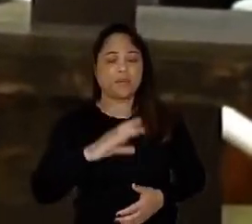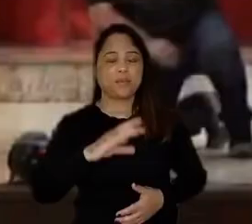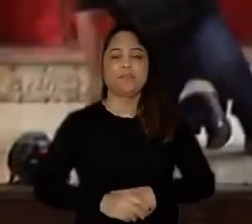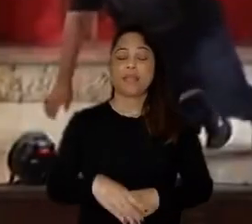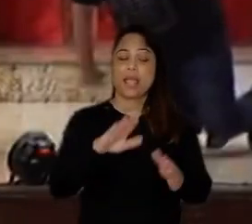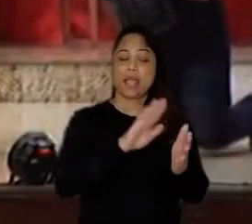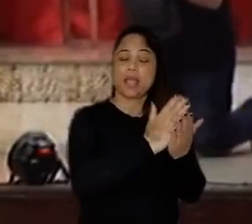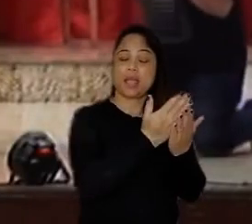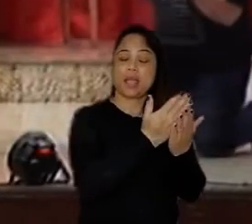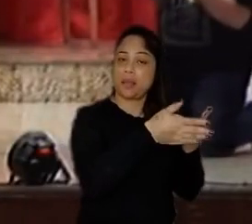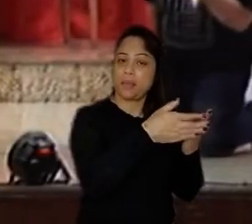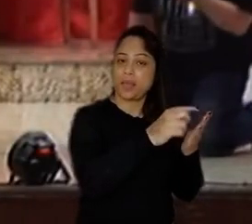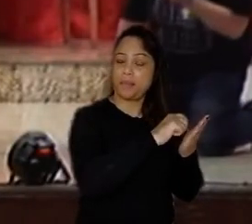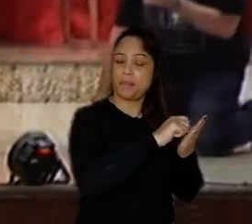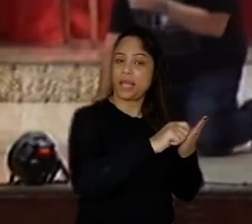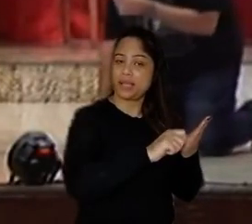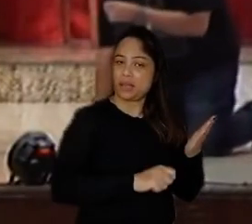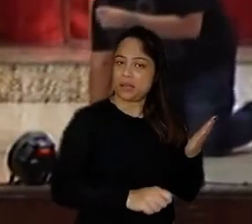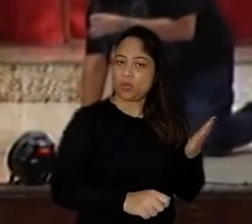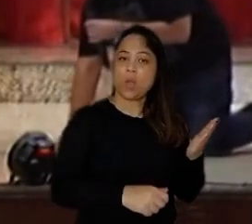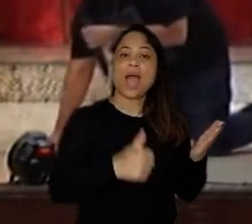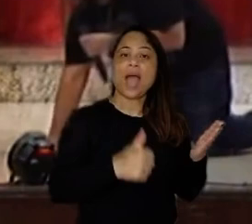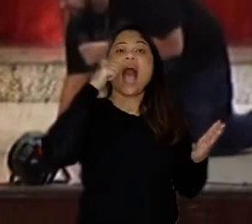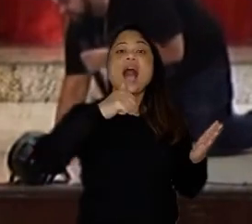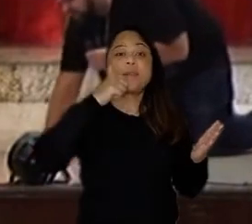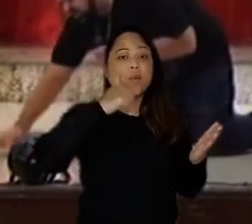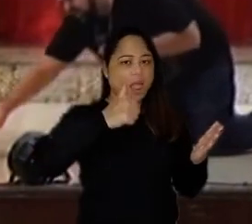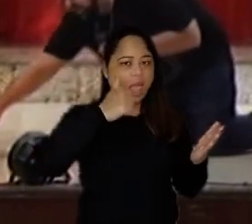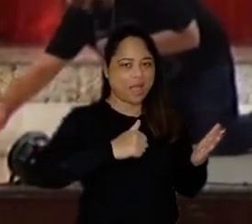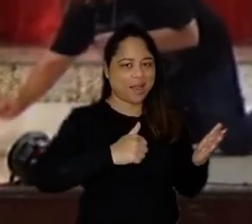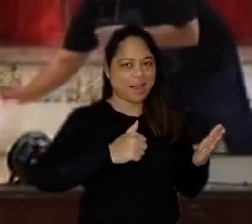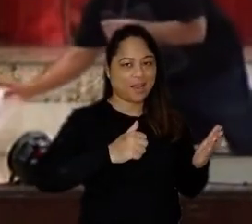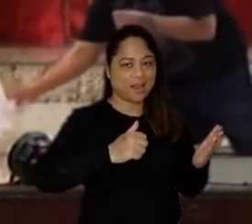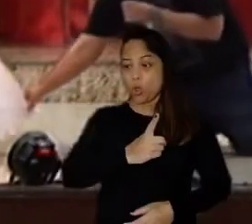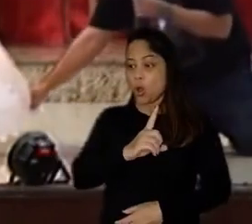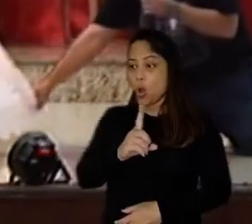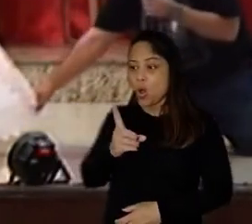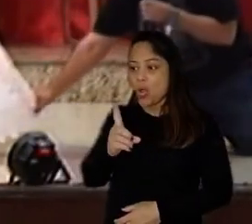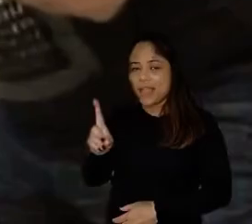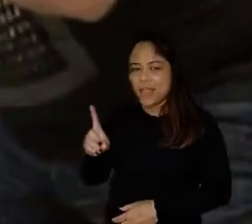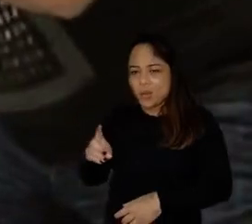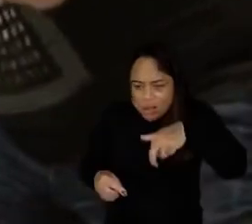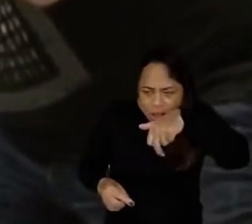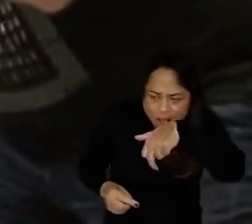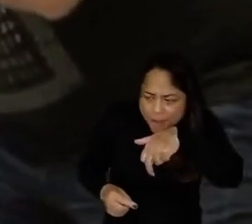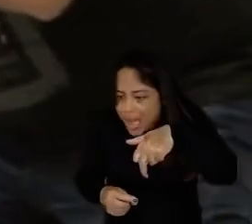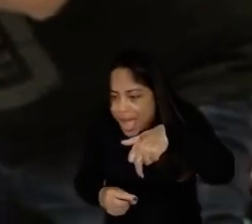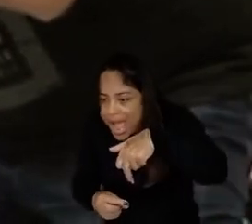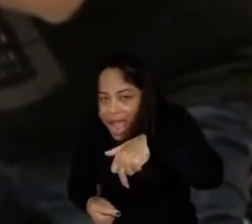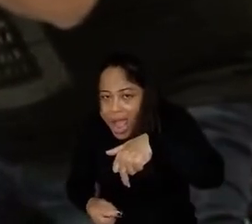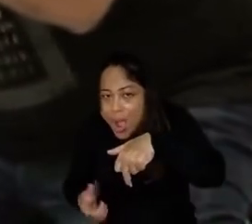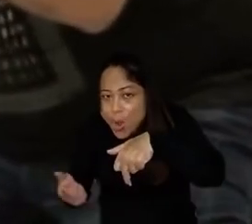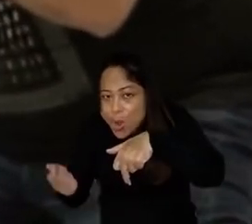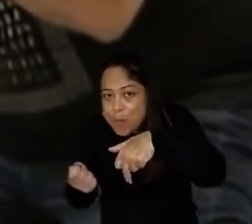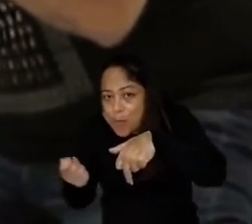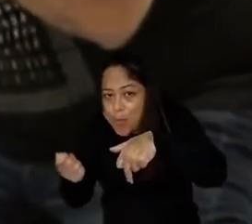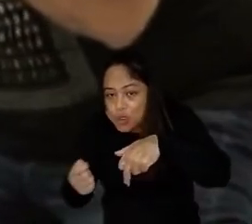A Bíblia diz então que ela só conseguiu chegar até onde? A orla do... Ela